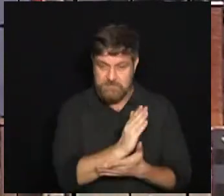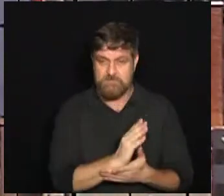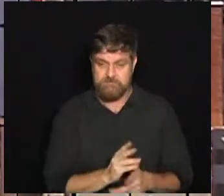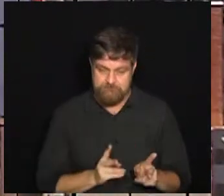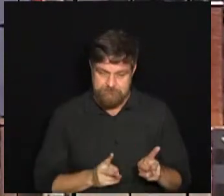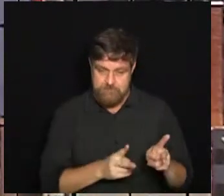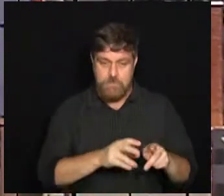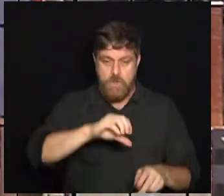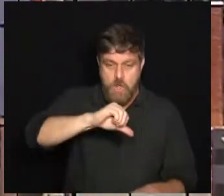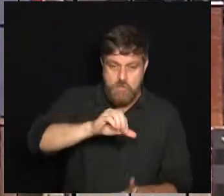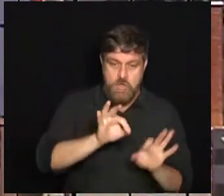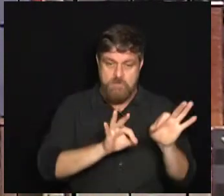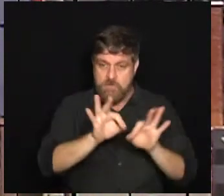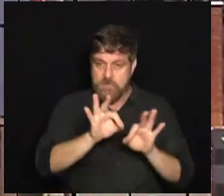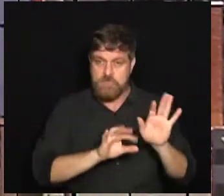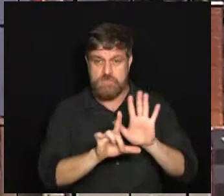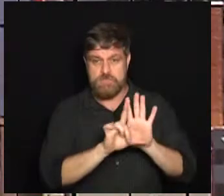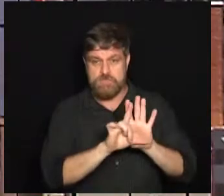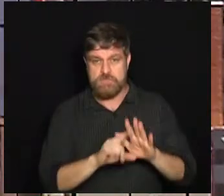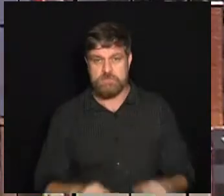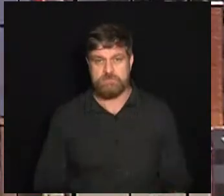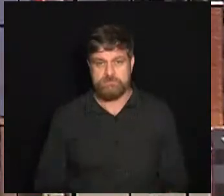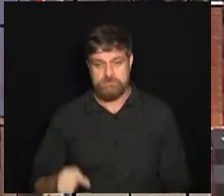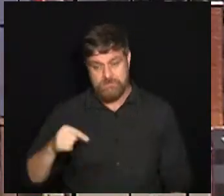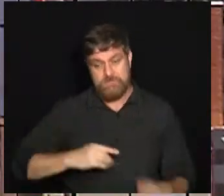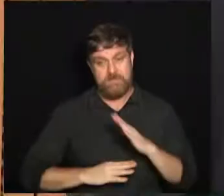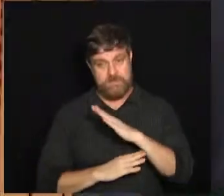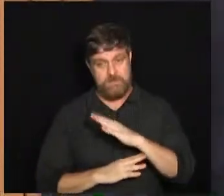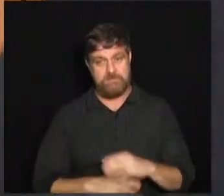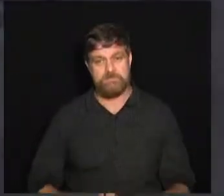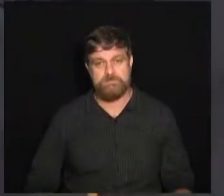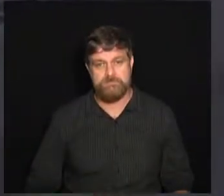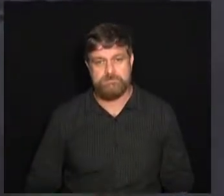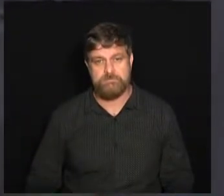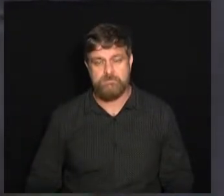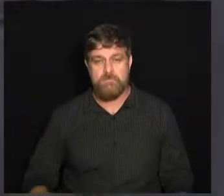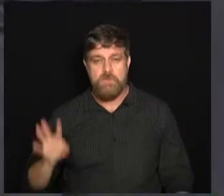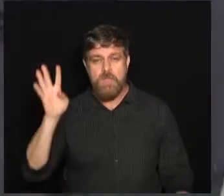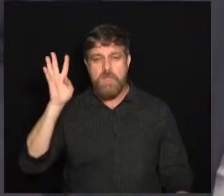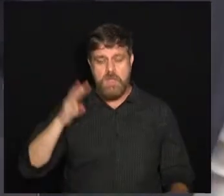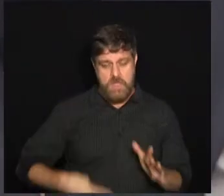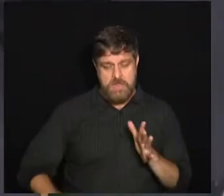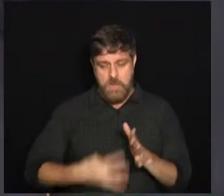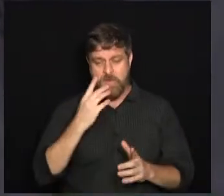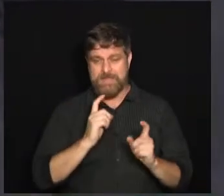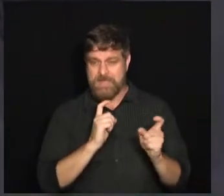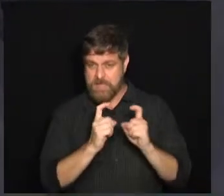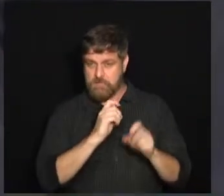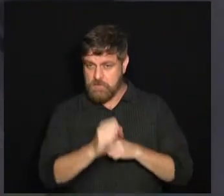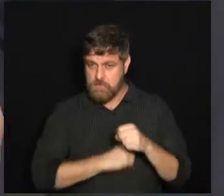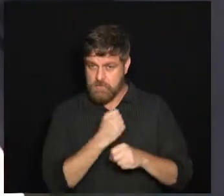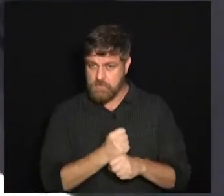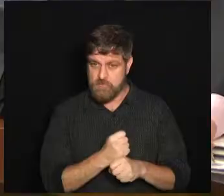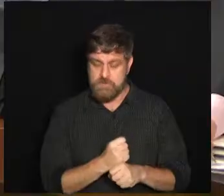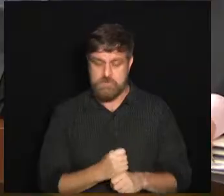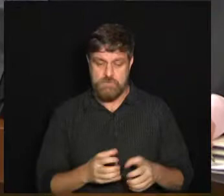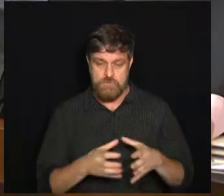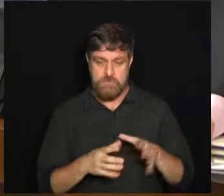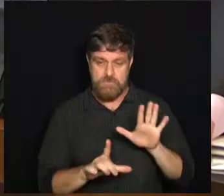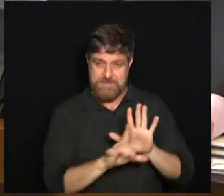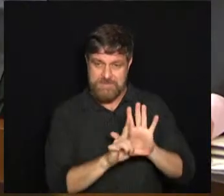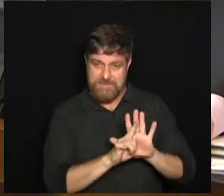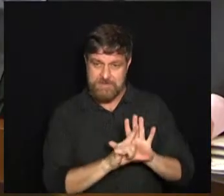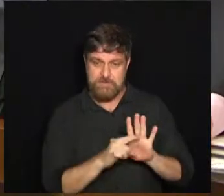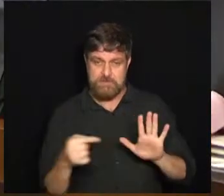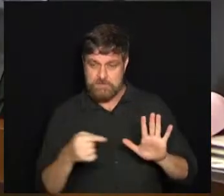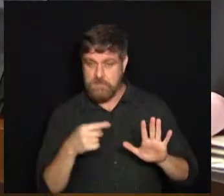em 9 projetos de lei em tramitação aqui na Câmara. Na quarta reunião do ano da Comissão de Constituição e Legalidade,